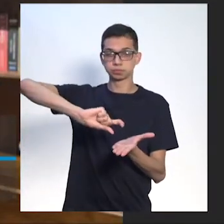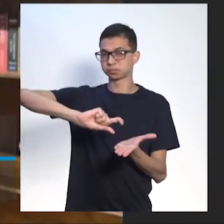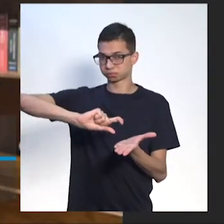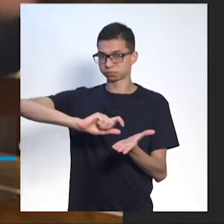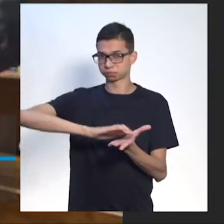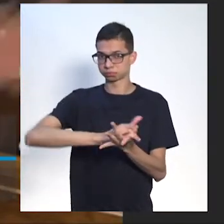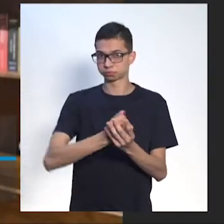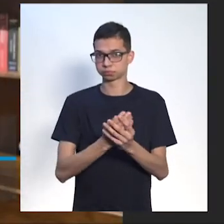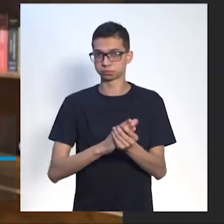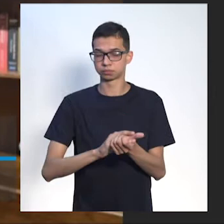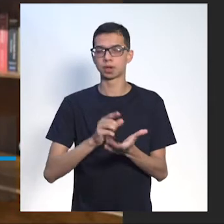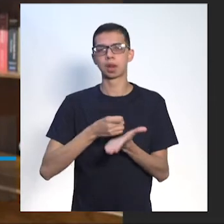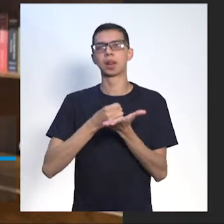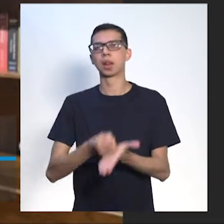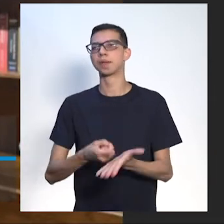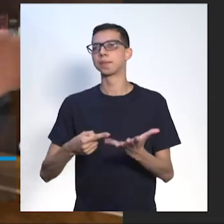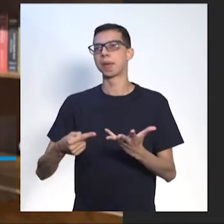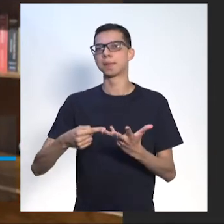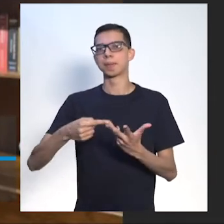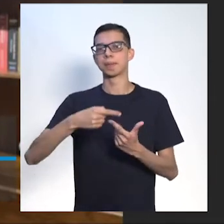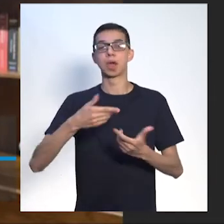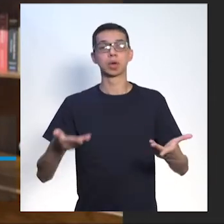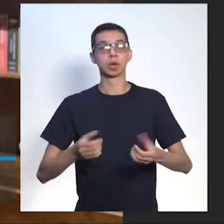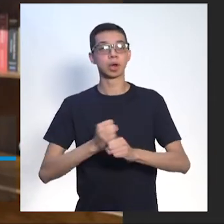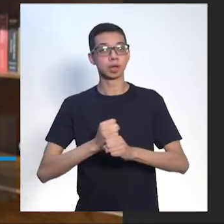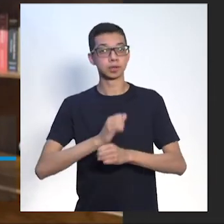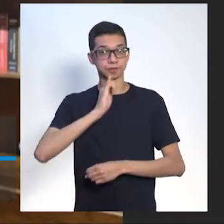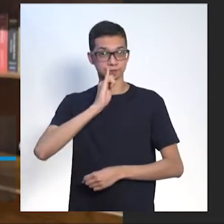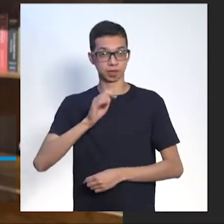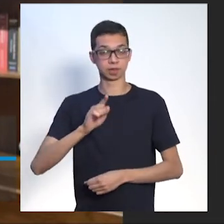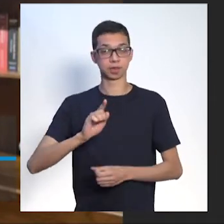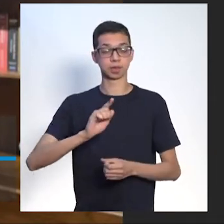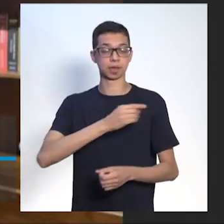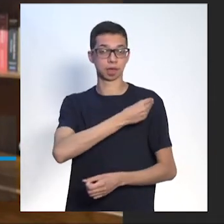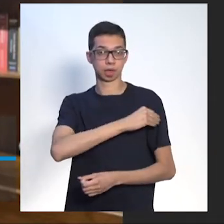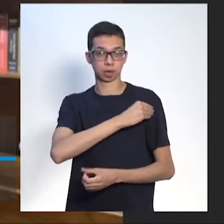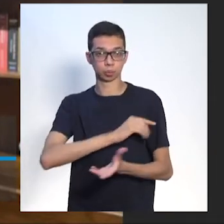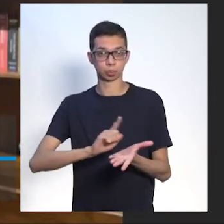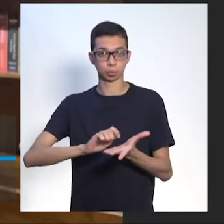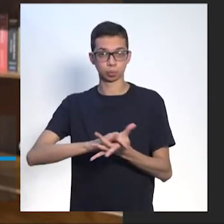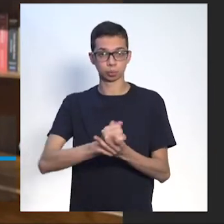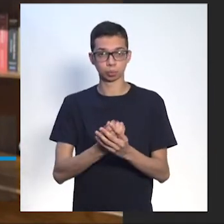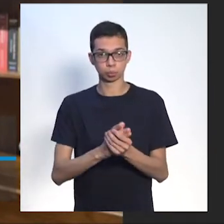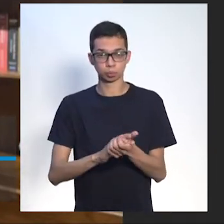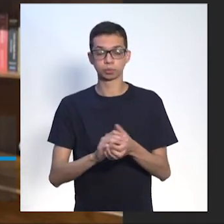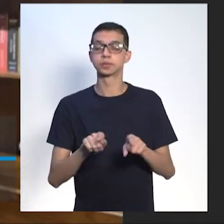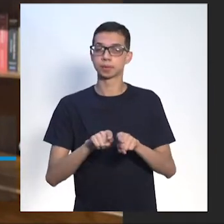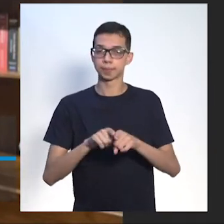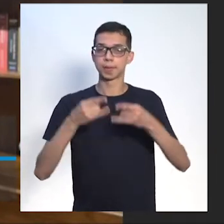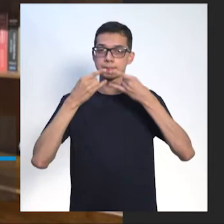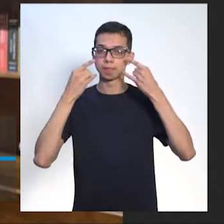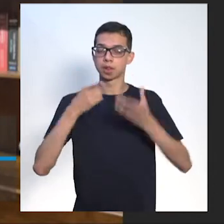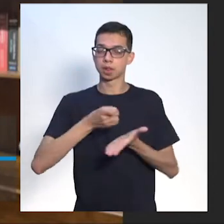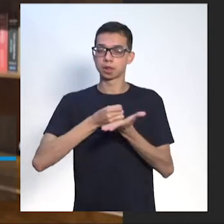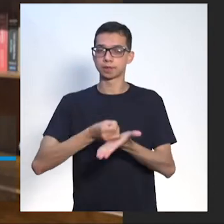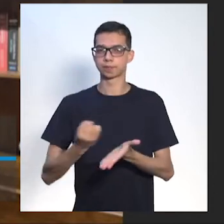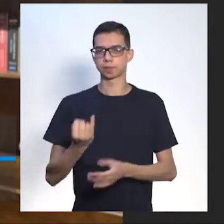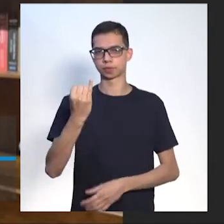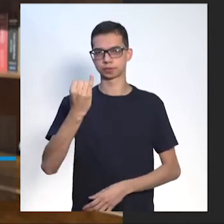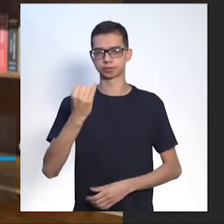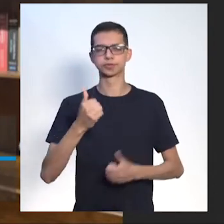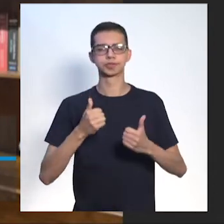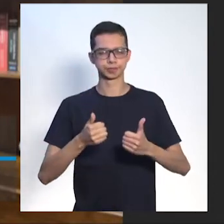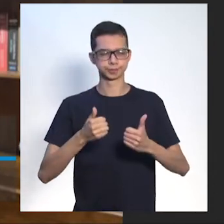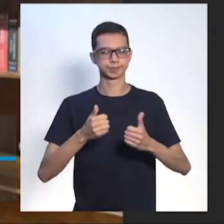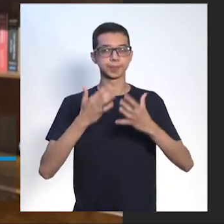isso, leva aquilo, esse ano o que vai falar? Leve a sua máscara e seu álcool gel, tá bom? Então é importante você acompanhar o